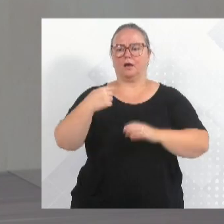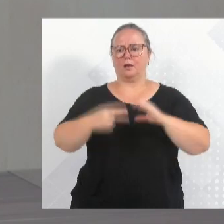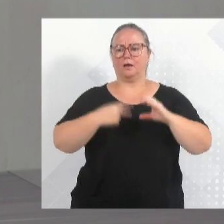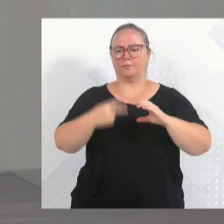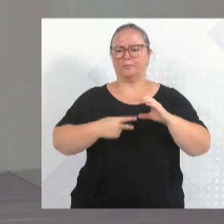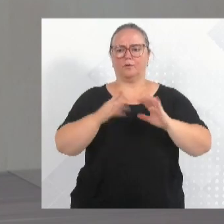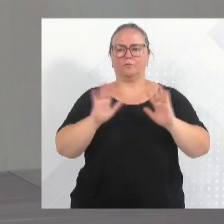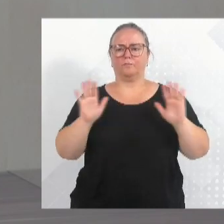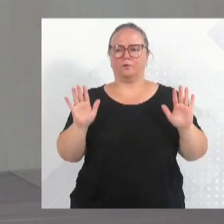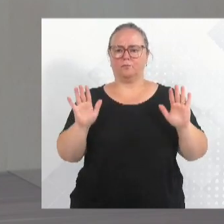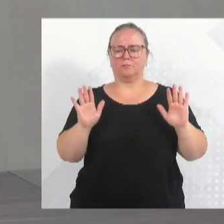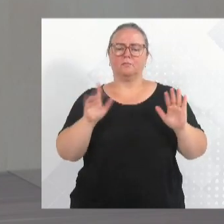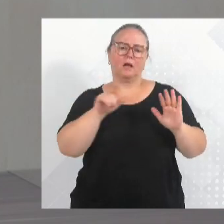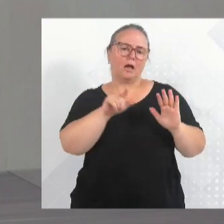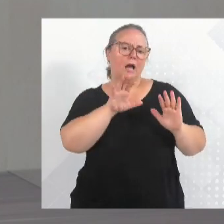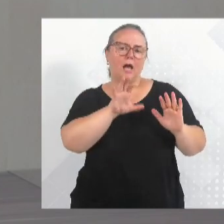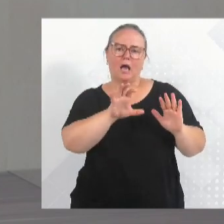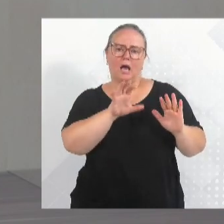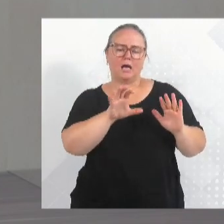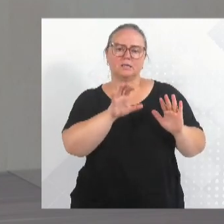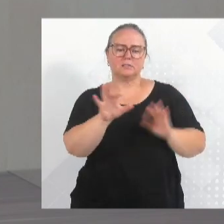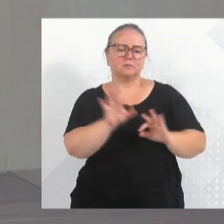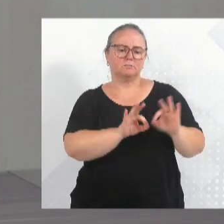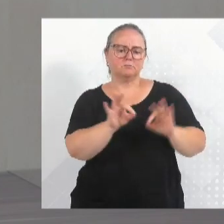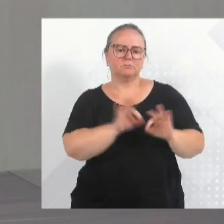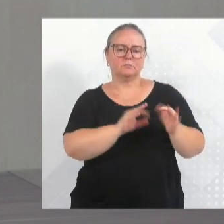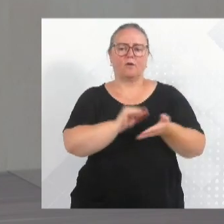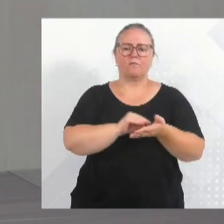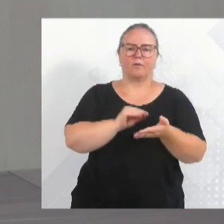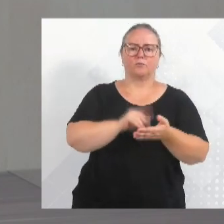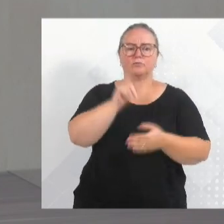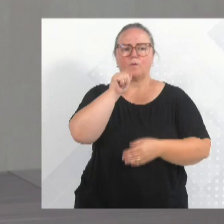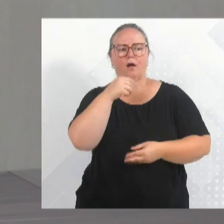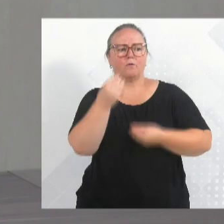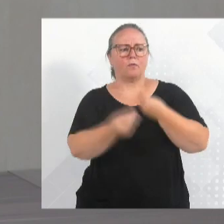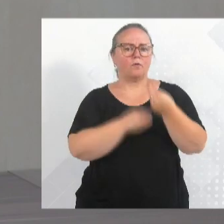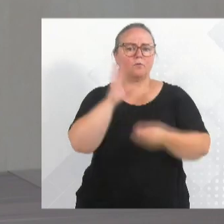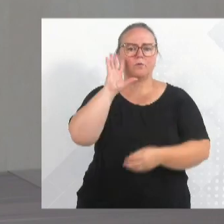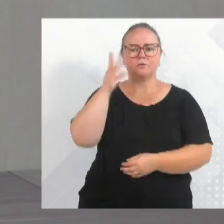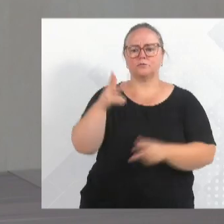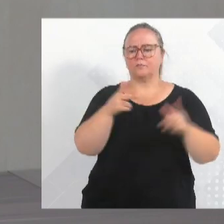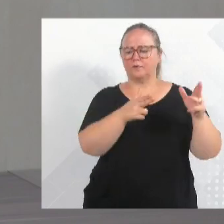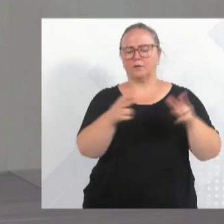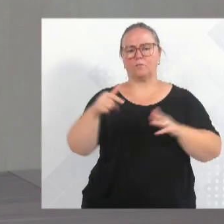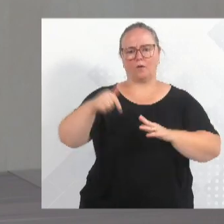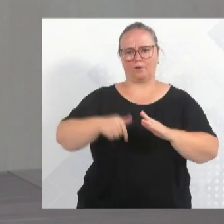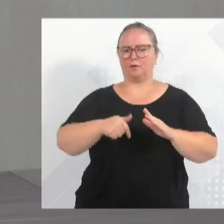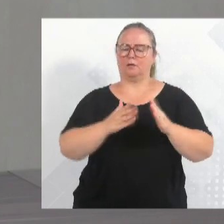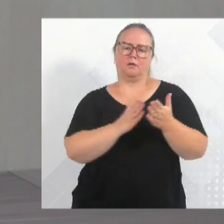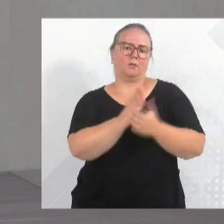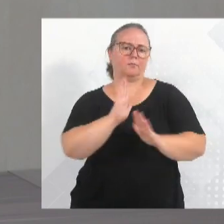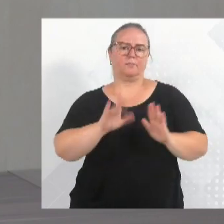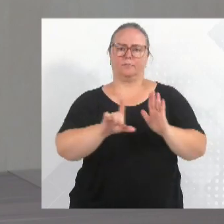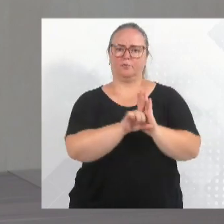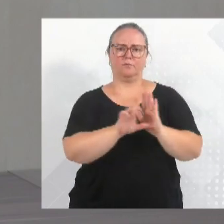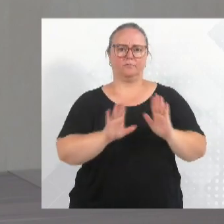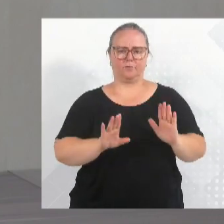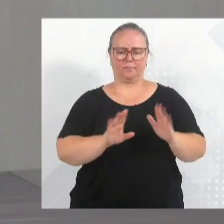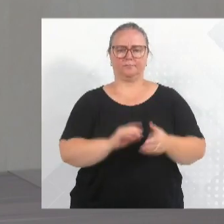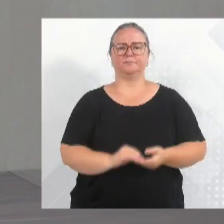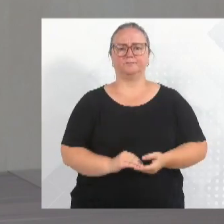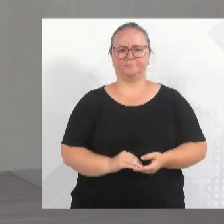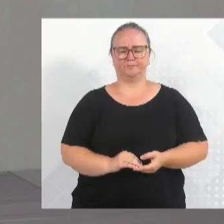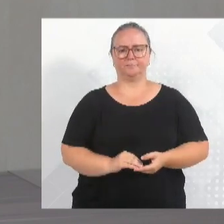é a forma de mitigar essas faltas, vereador Tuca. Quanto à questão